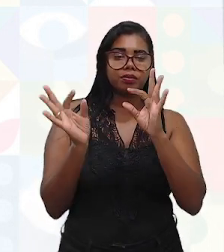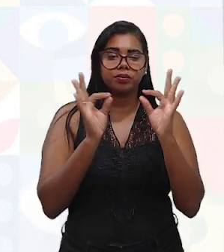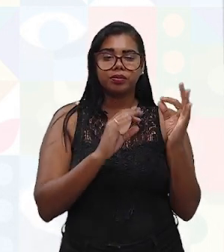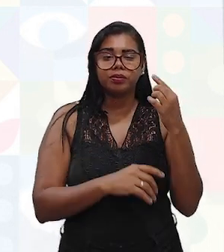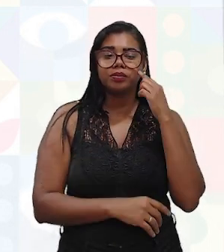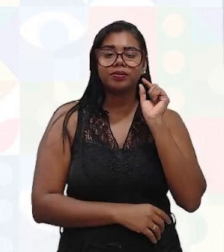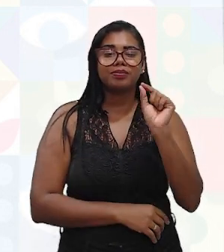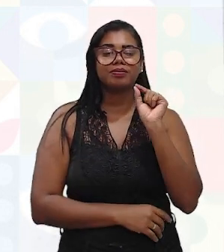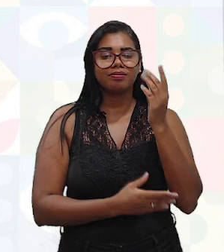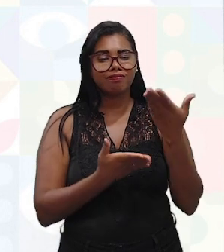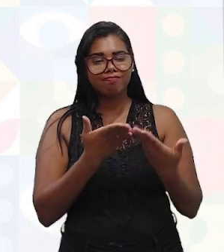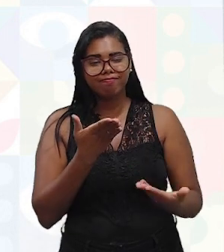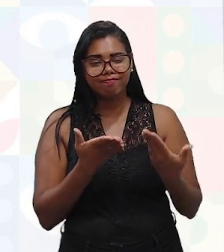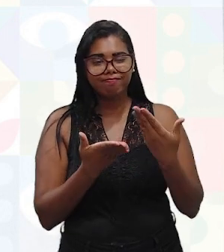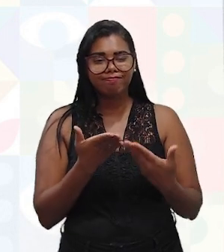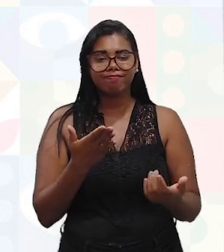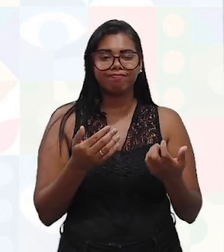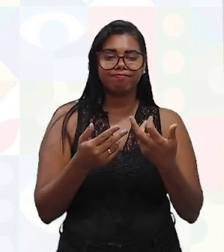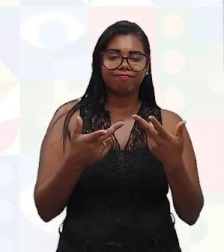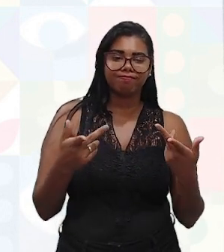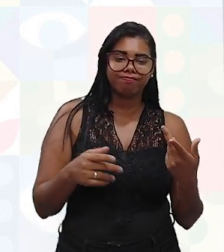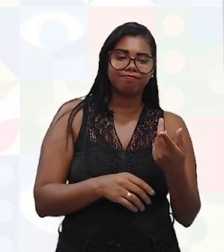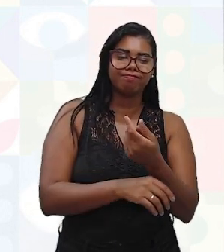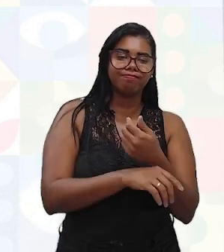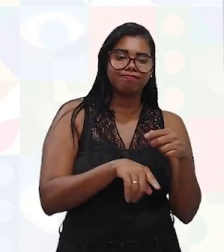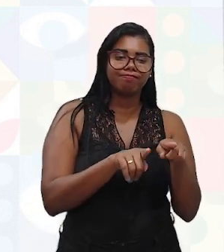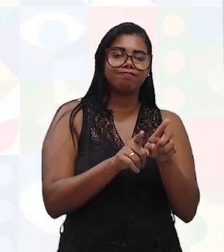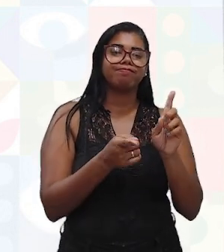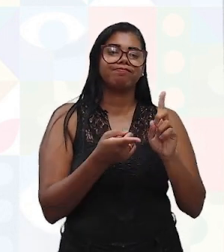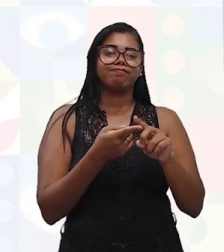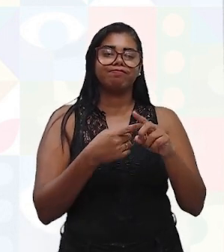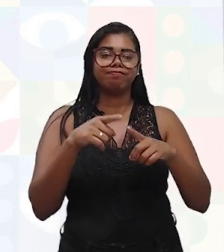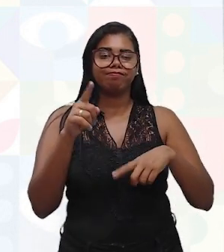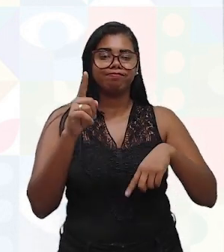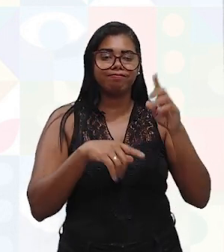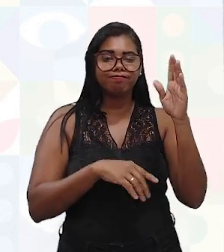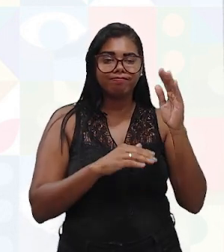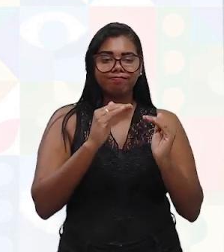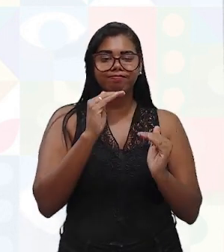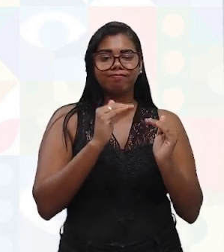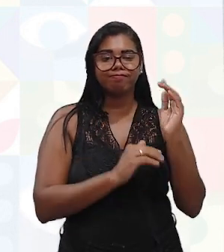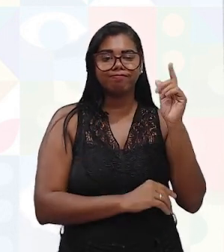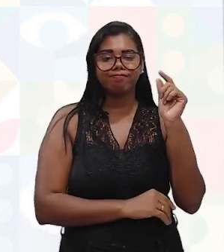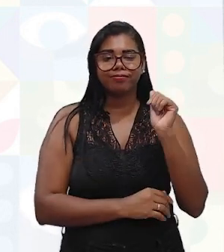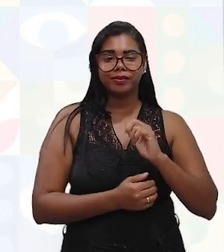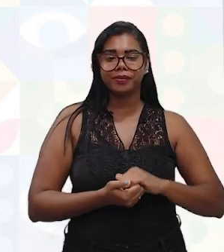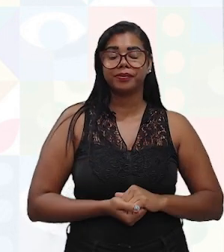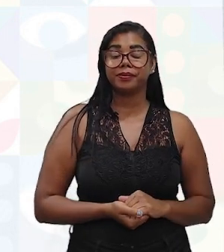o quê? Desperdício de recursos e sempre otimizar, maximizar, aumentar o lucro.